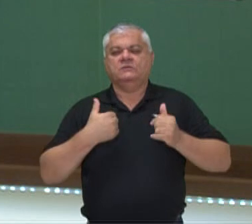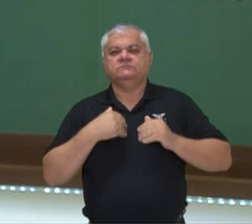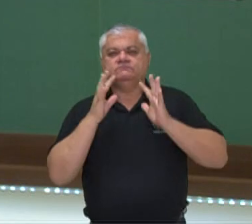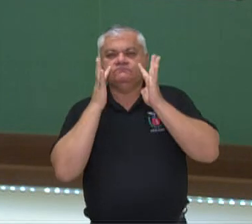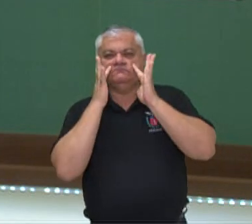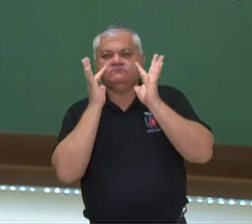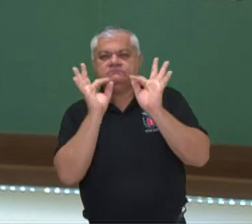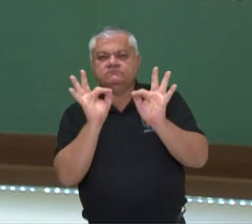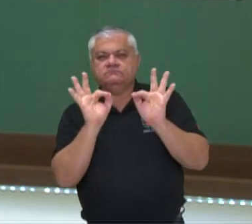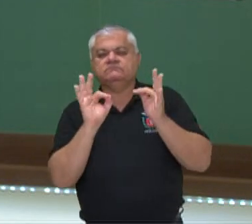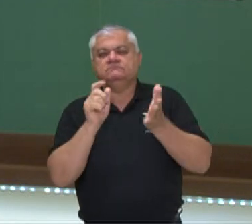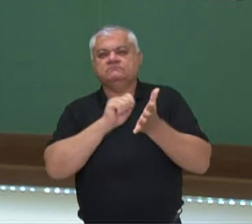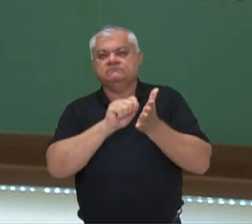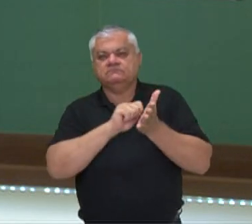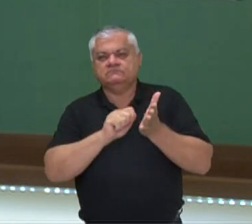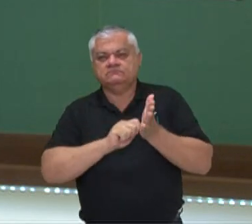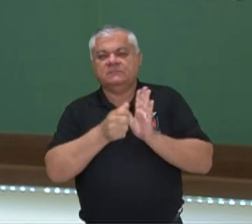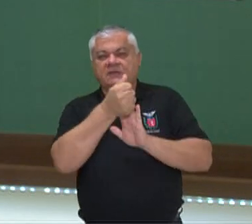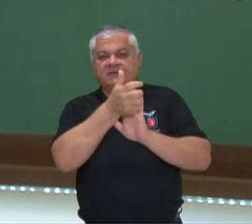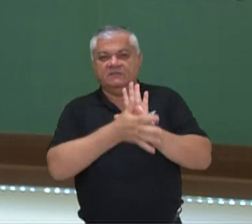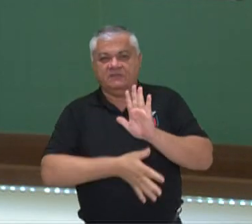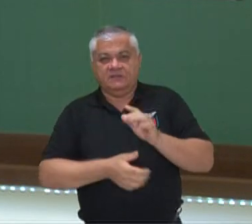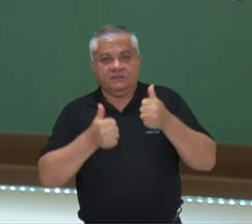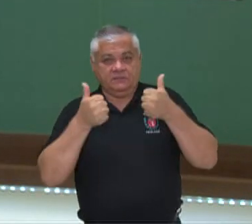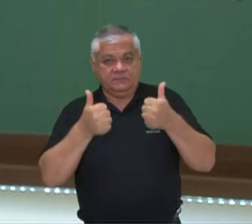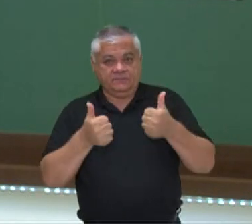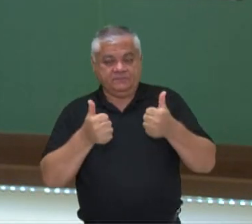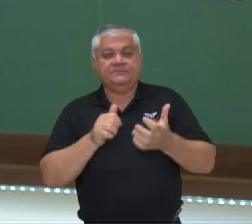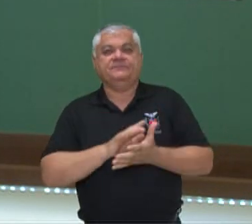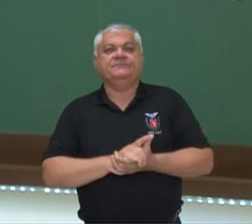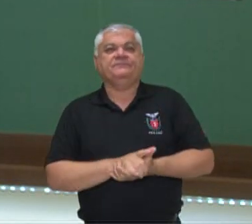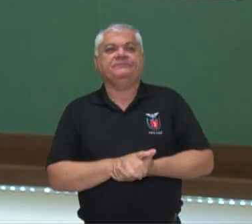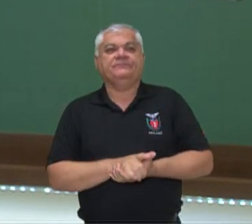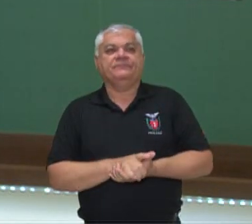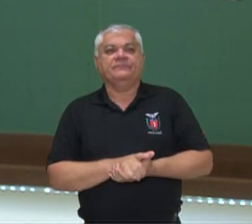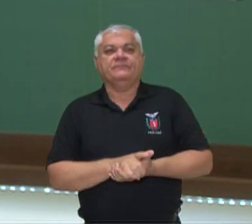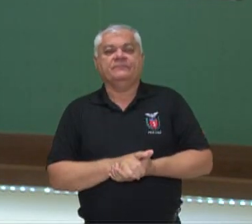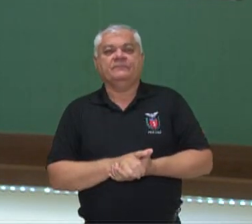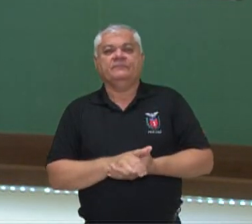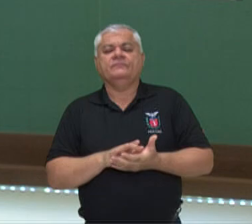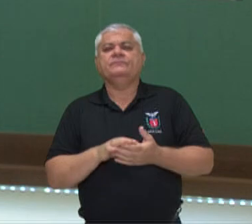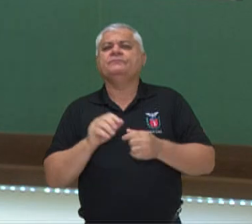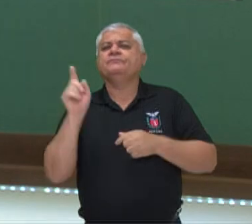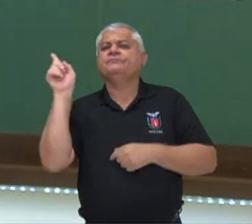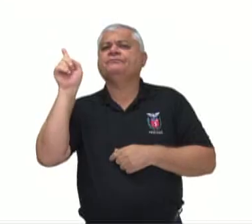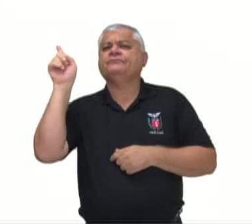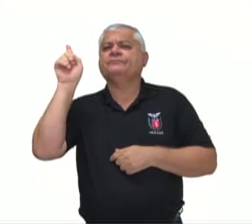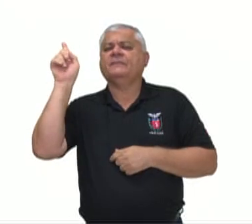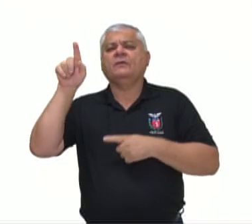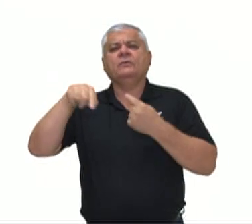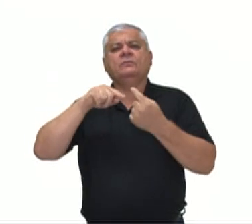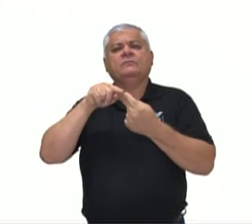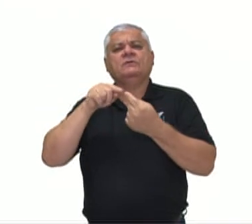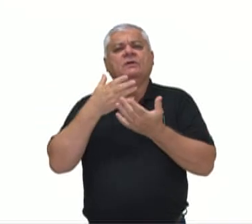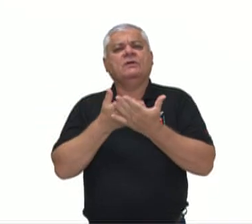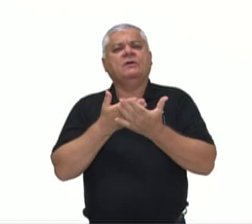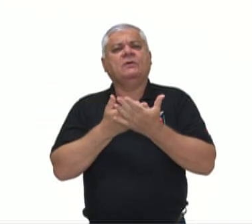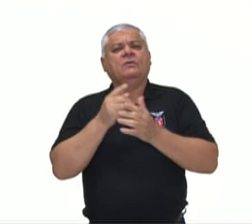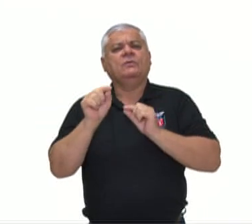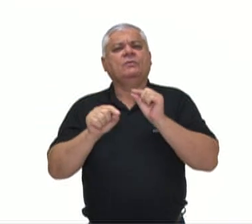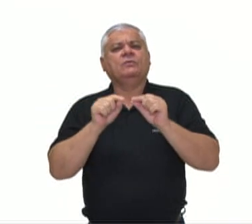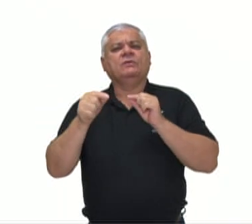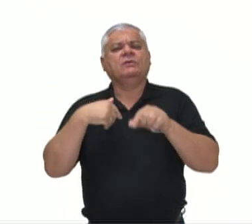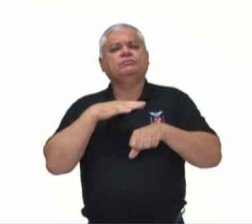possam então realizar todas as tarefas que eu vou propor aqui hoje, ok? Nesse slide aqui nós temos os objetivos da nossa aula, né? O que nós